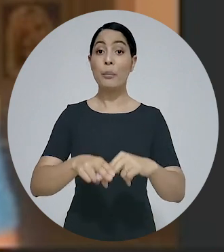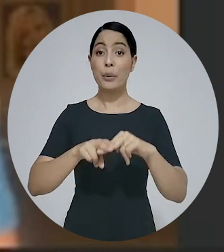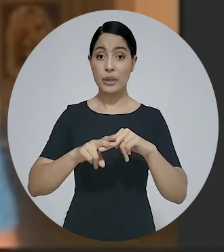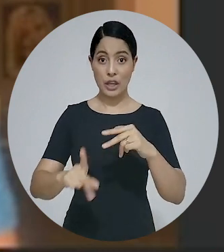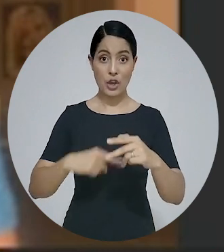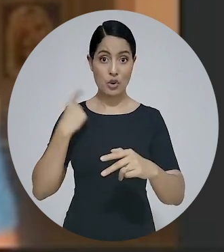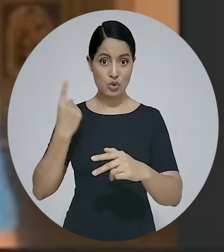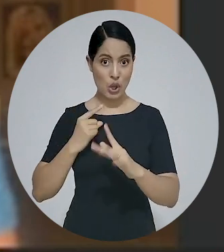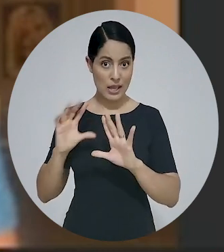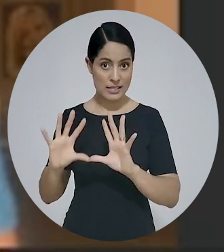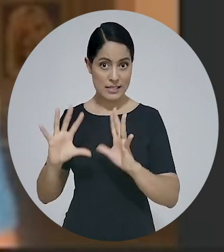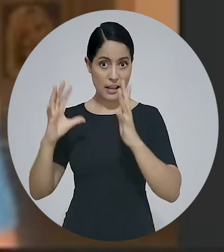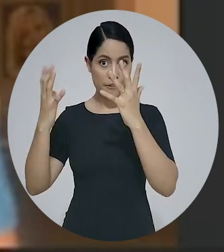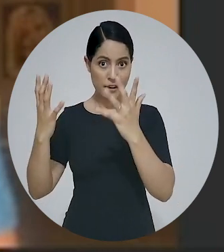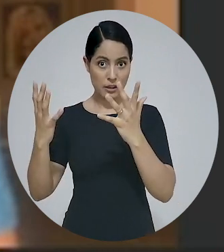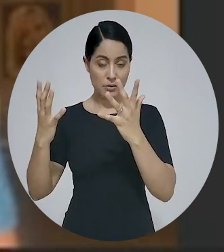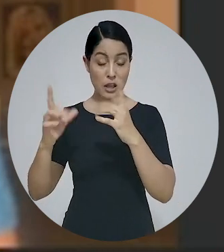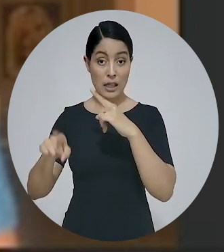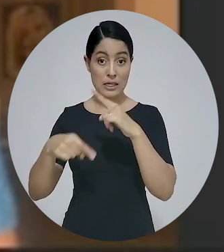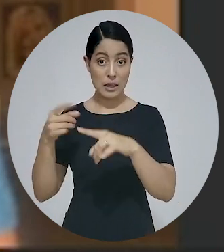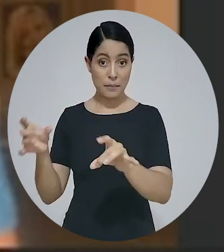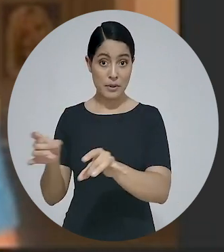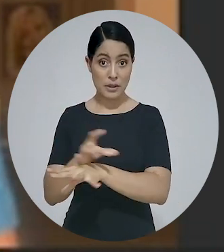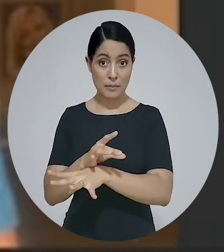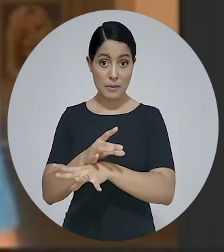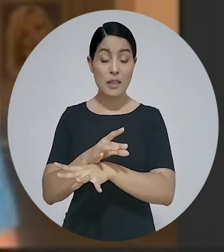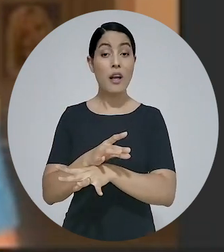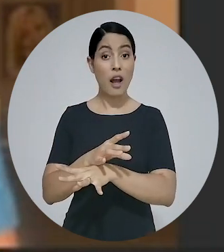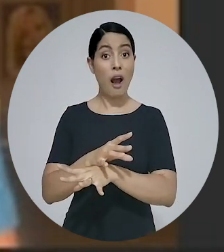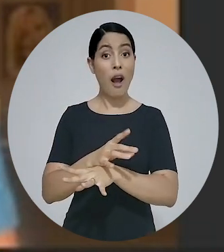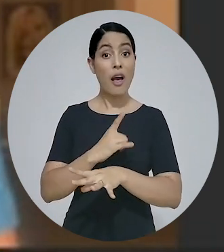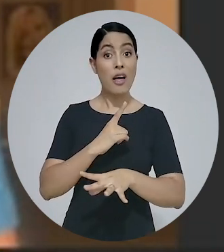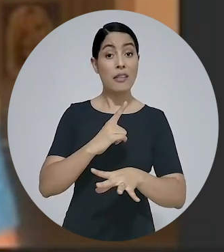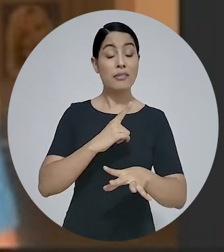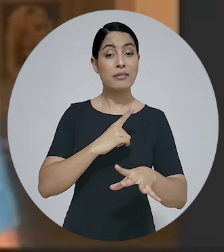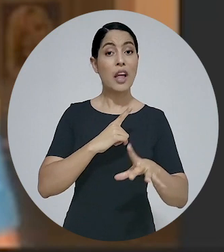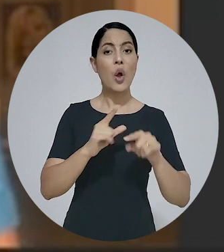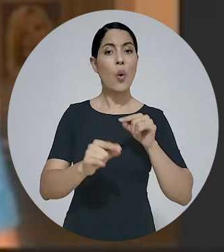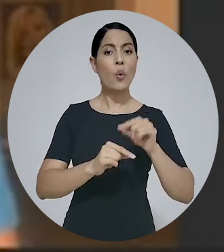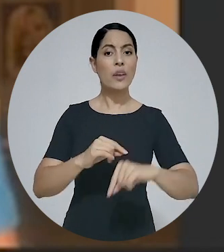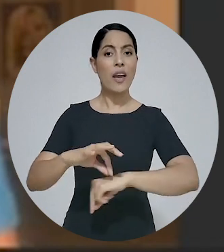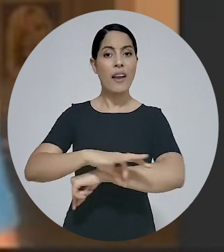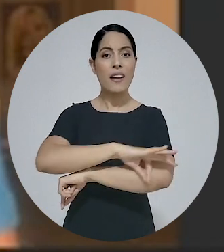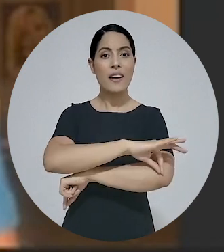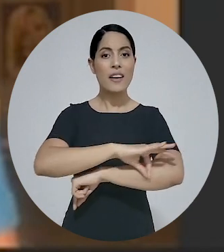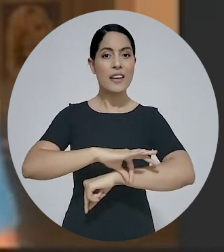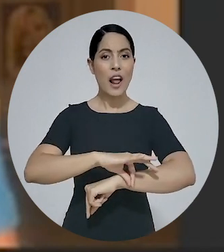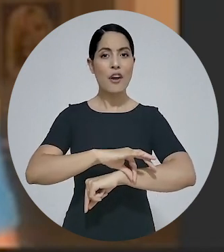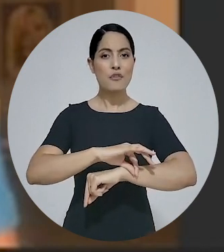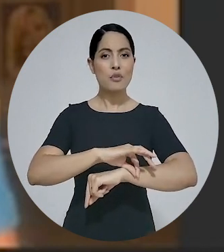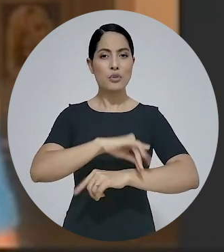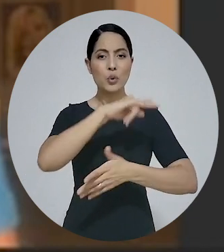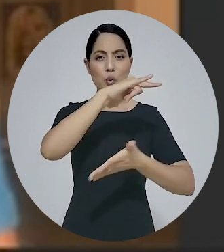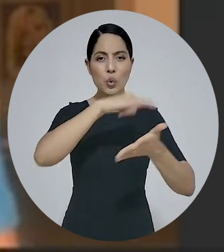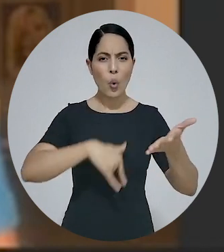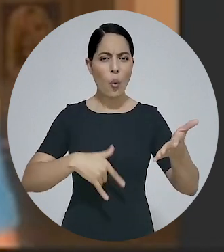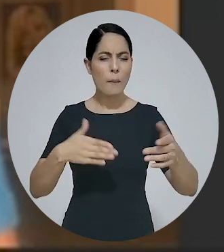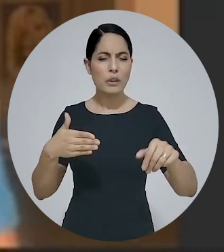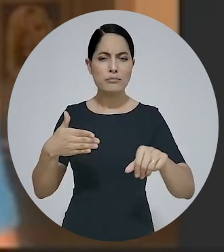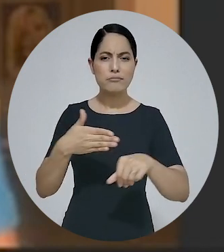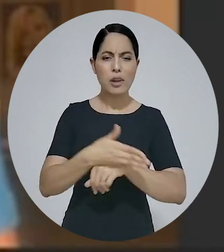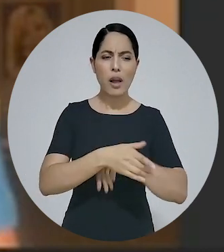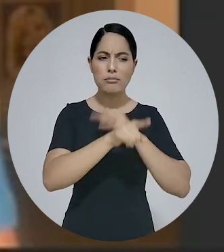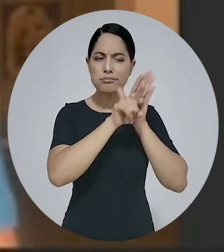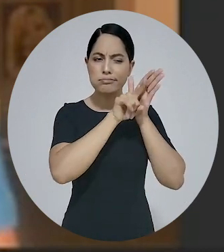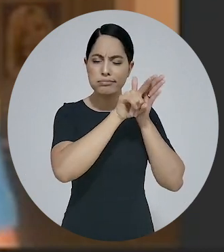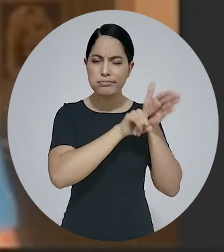pós-evento, porque a gente, após os eventos, nós temos feito infográficos, que é um resumo do que a gente conversou aqui, para